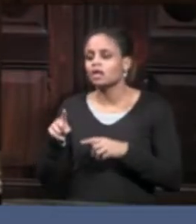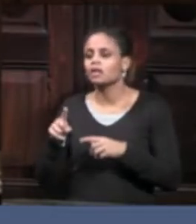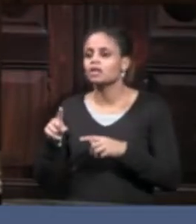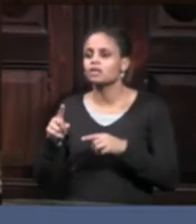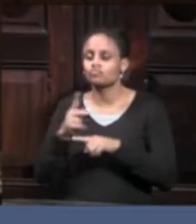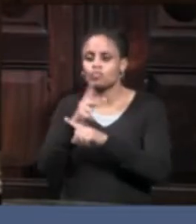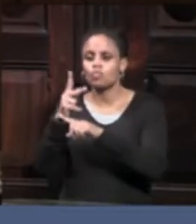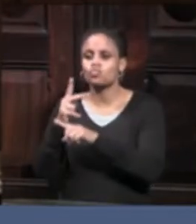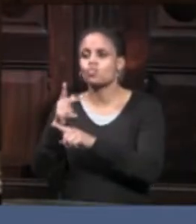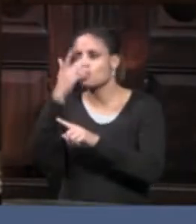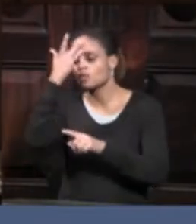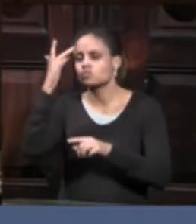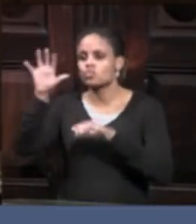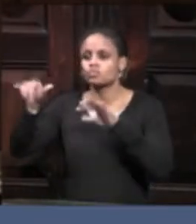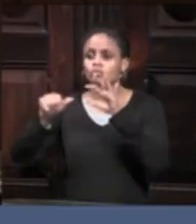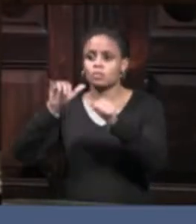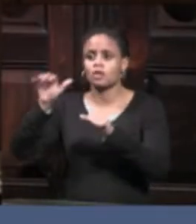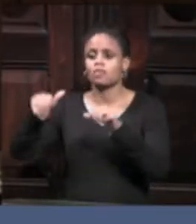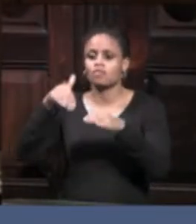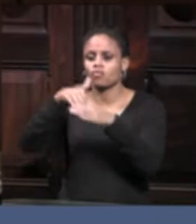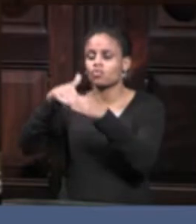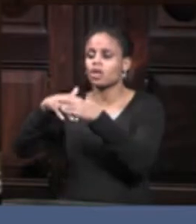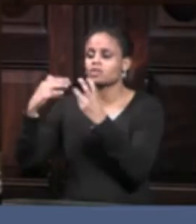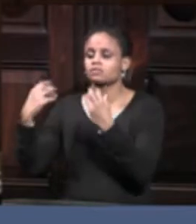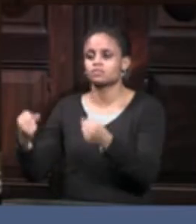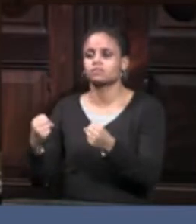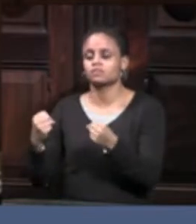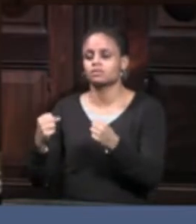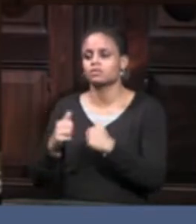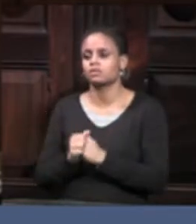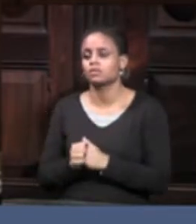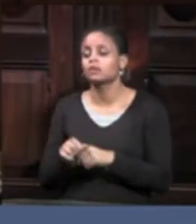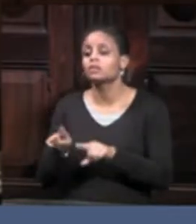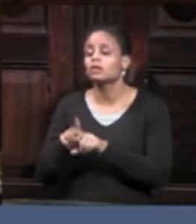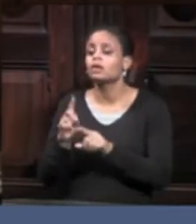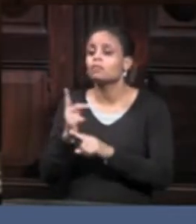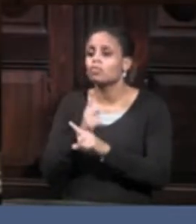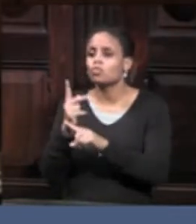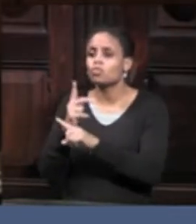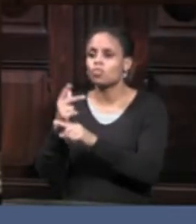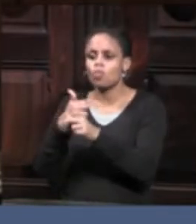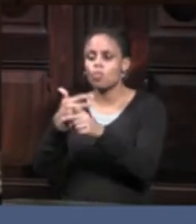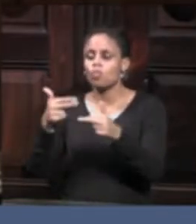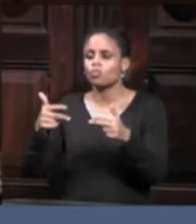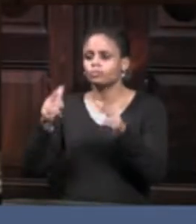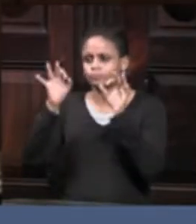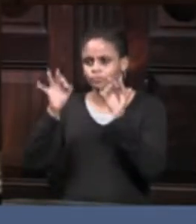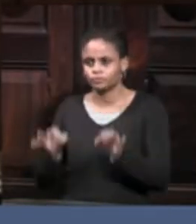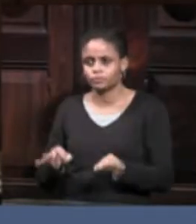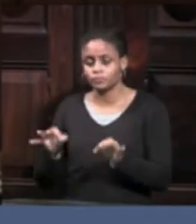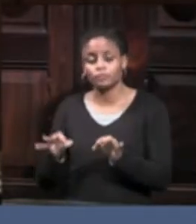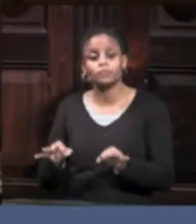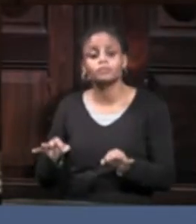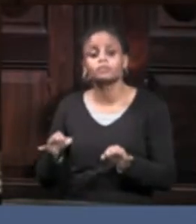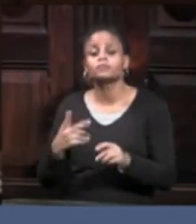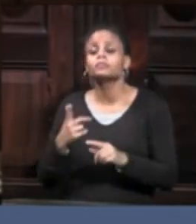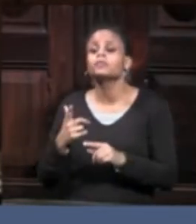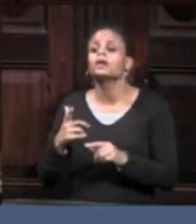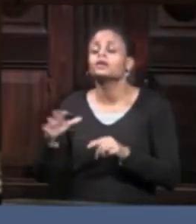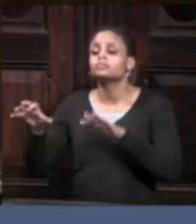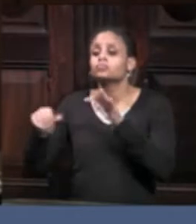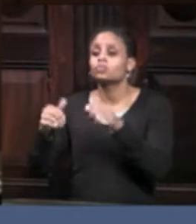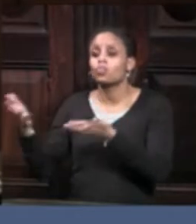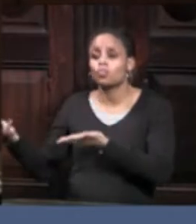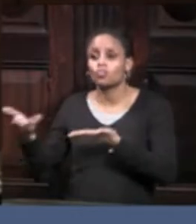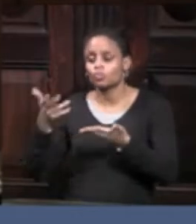fundamental, usam esse instrumento, sabedores que temos hoje um Supremo Tribunal Federal, que